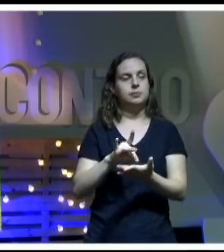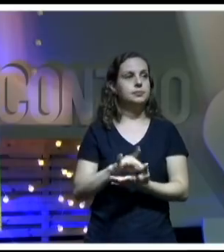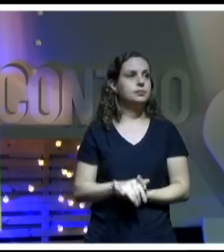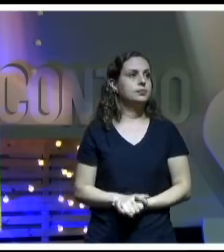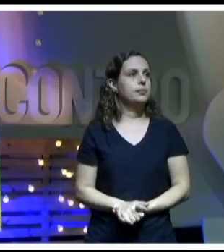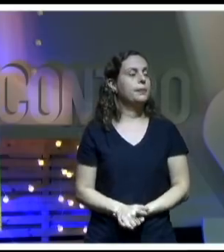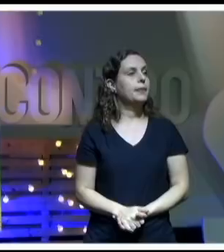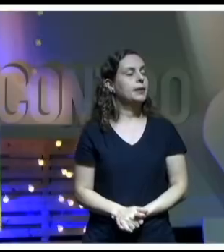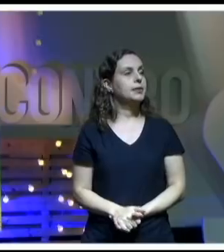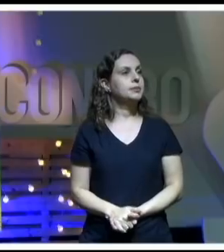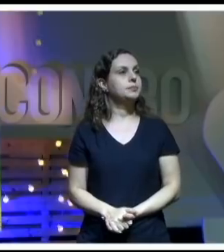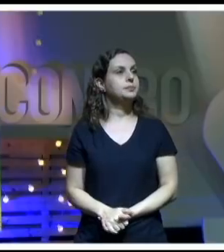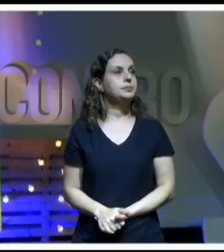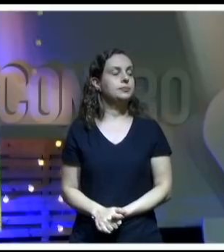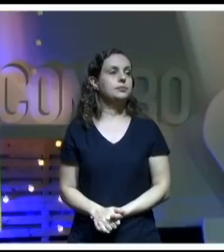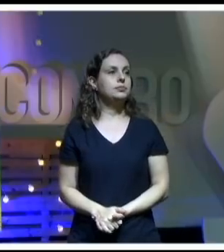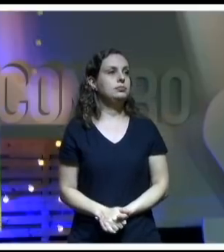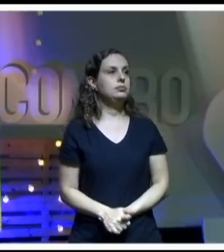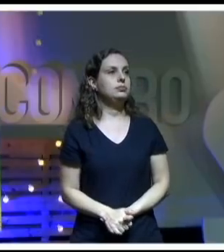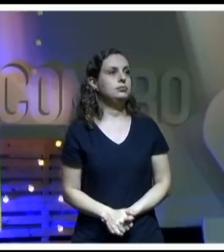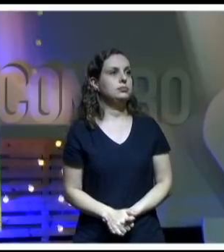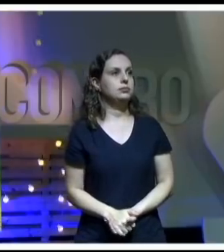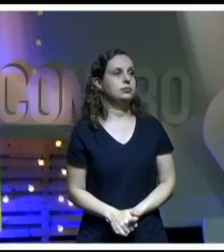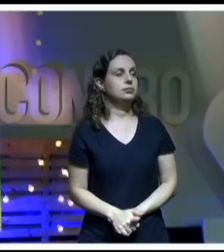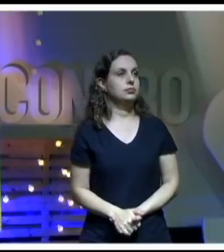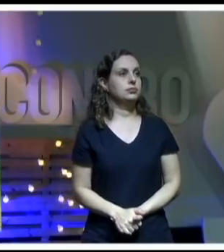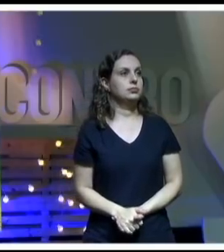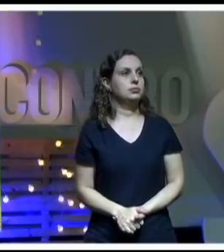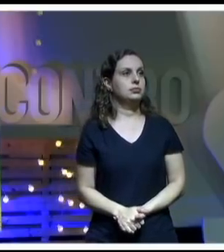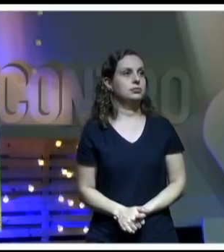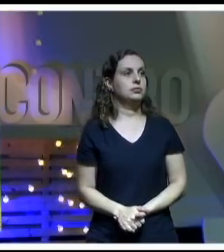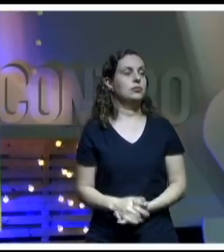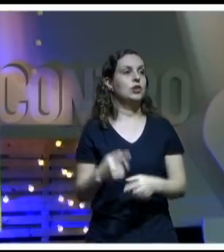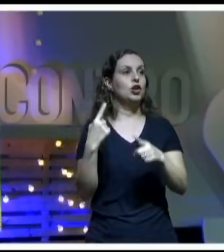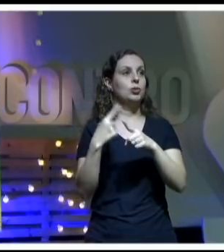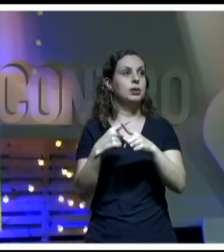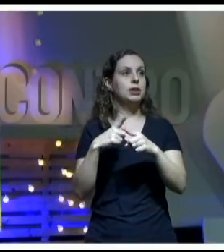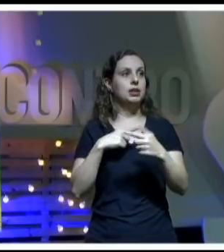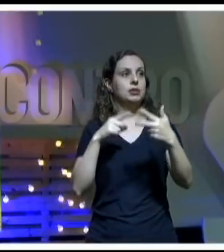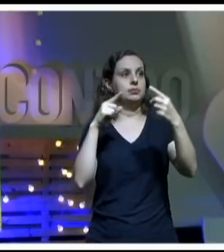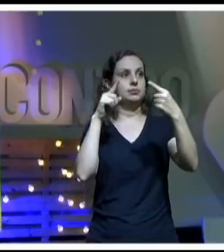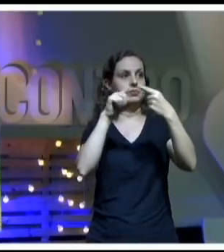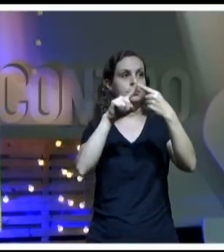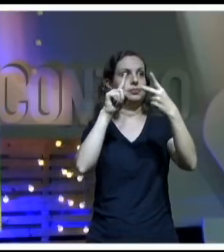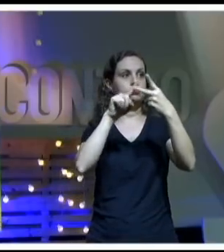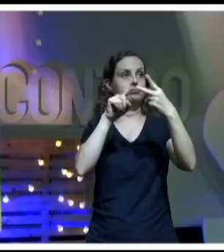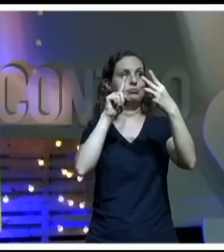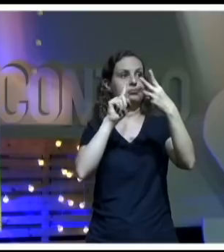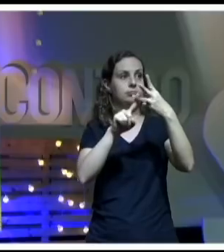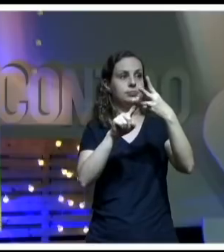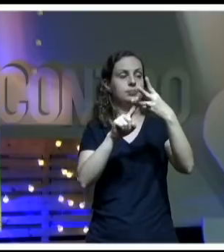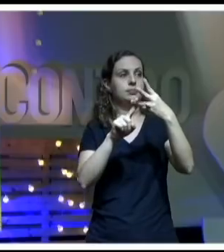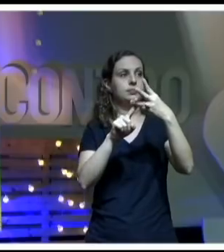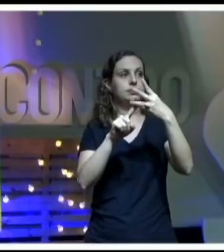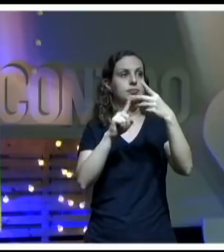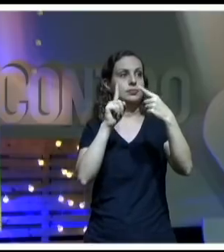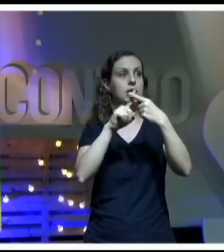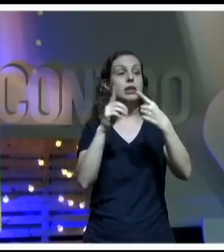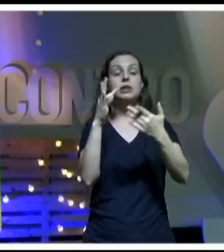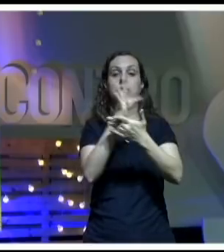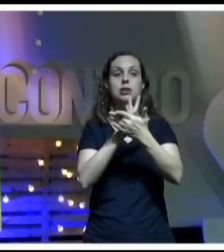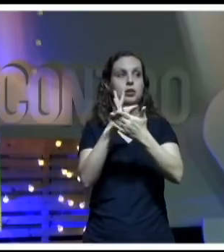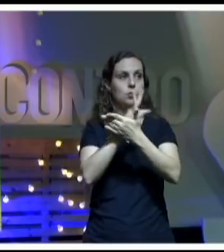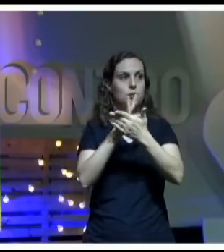aquele círculo fica uma tabela gosta de desenhar teólogo eclesial é algo popular teólogo local até o